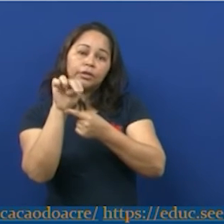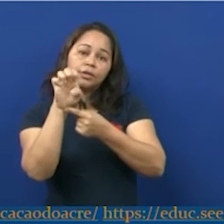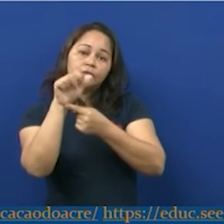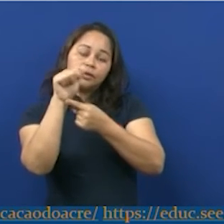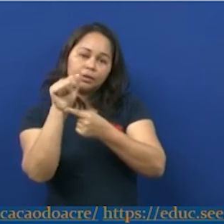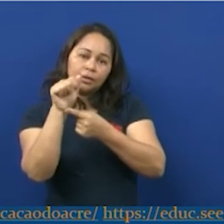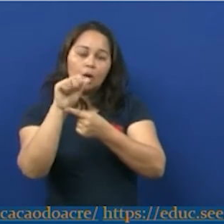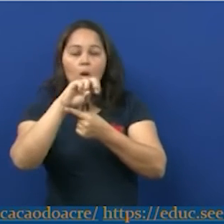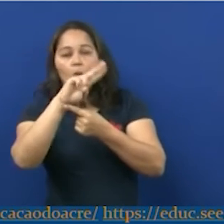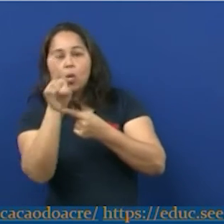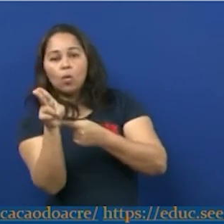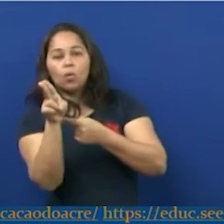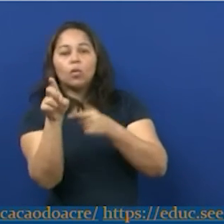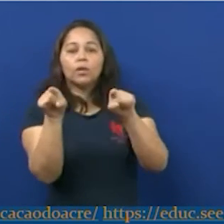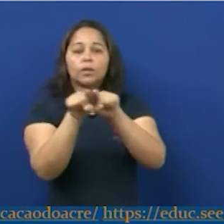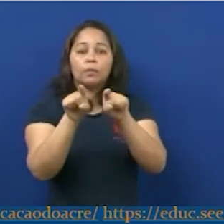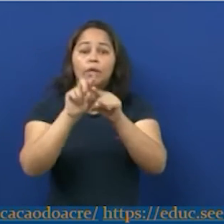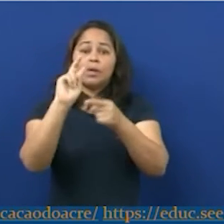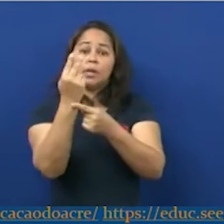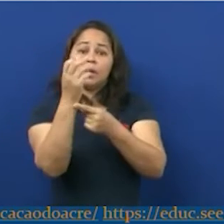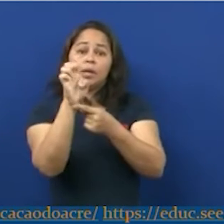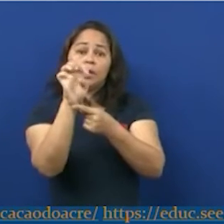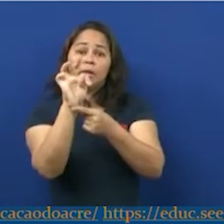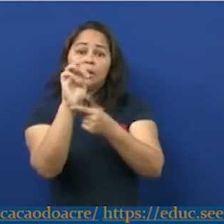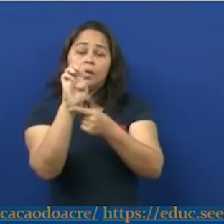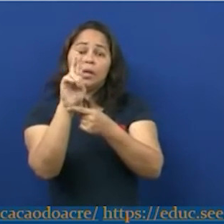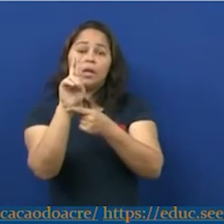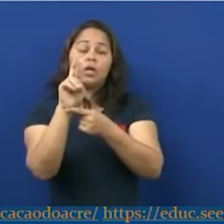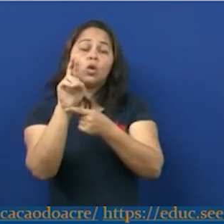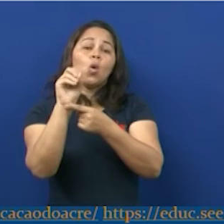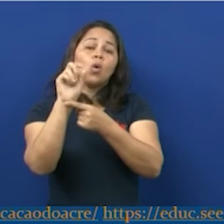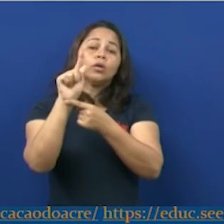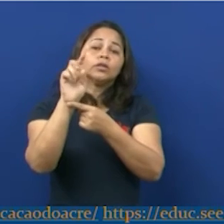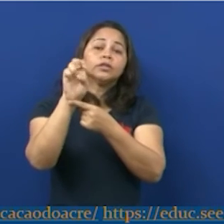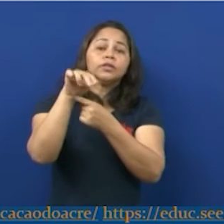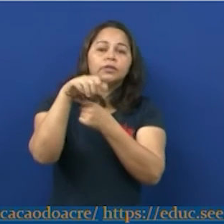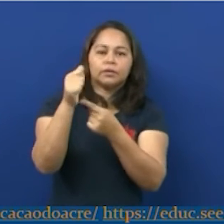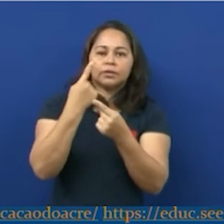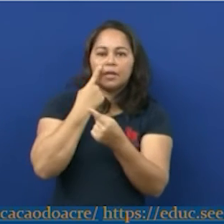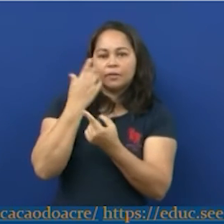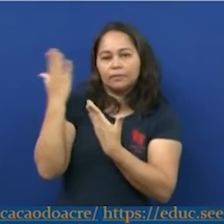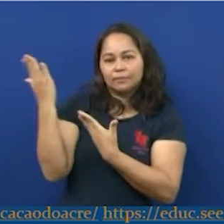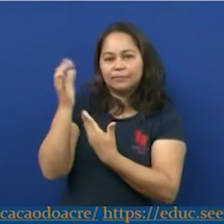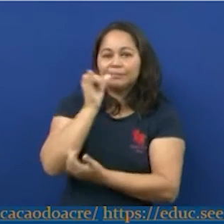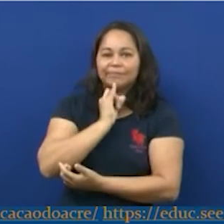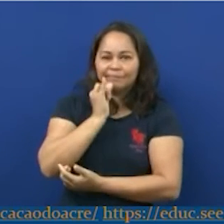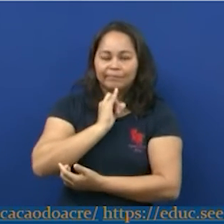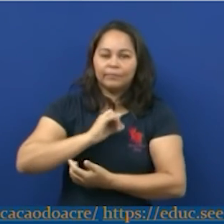solução, ou ela pode ser heterogênea. E aí nós observamos alguns exemplos aqui.